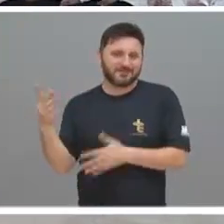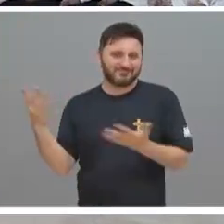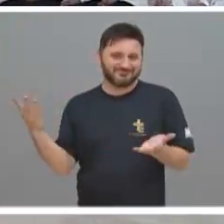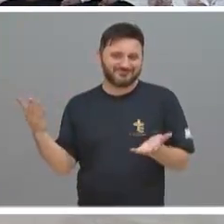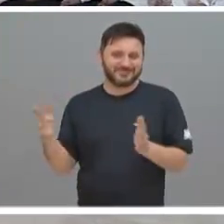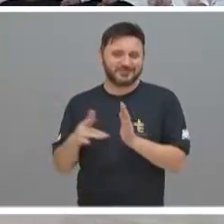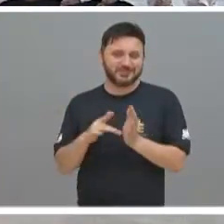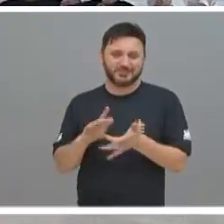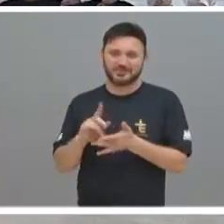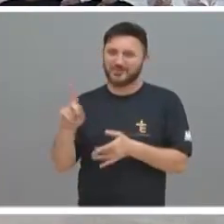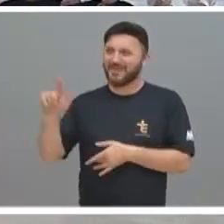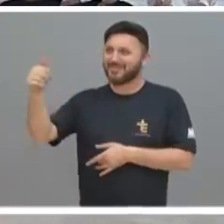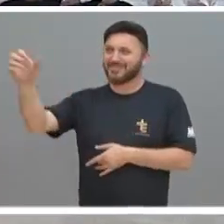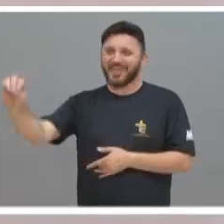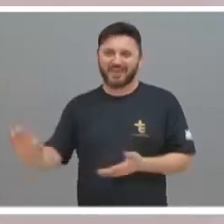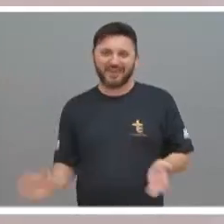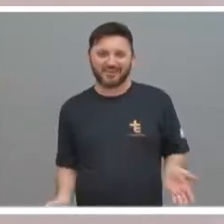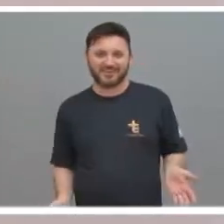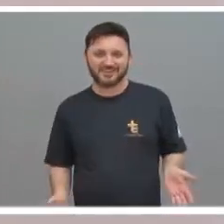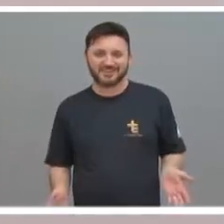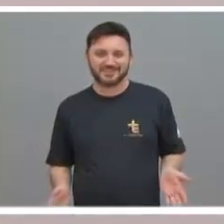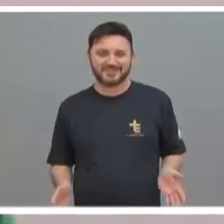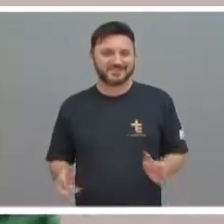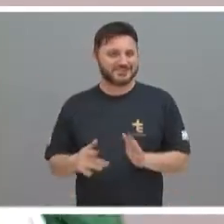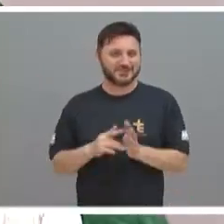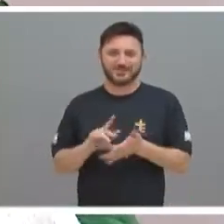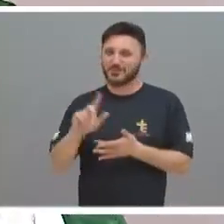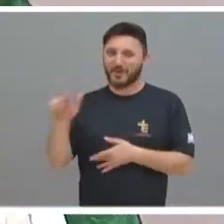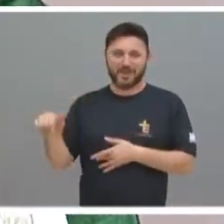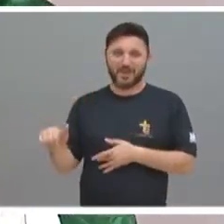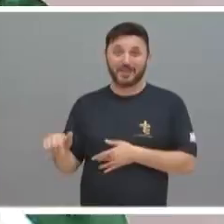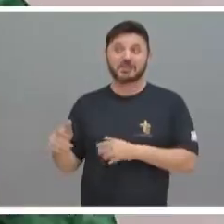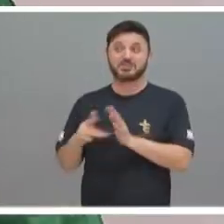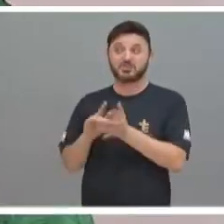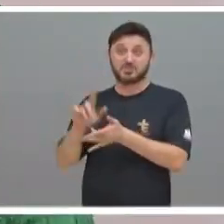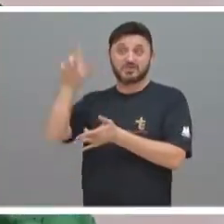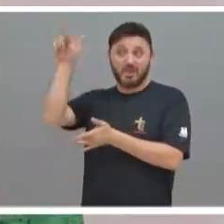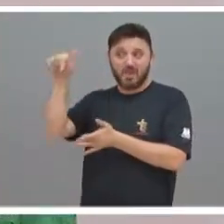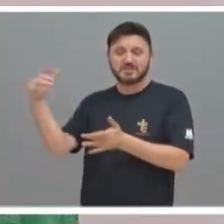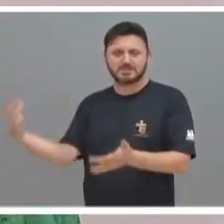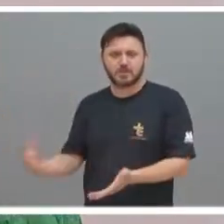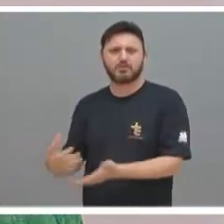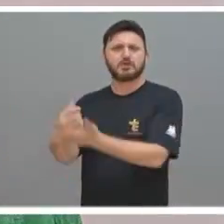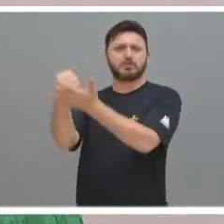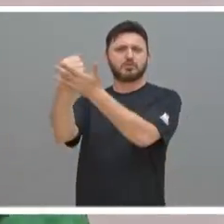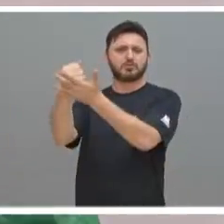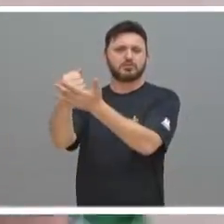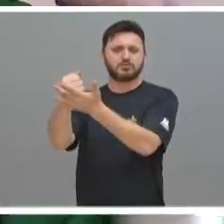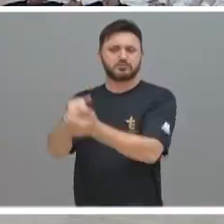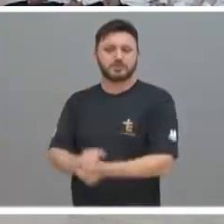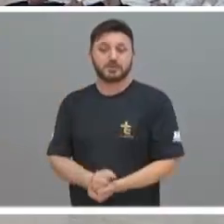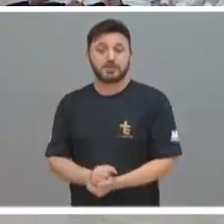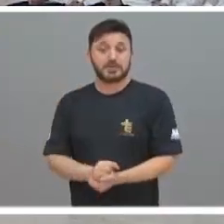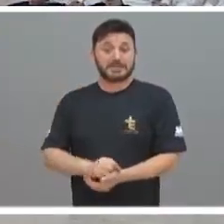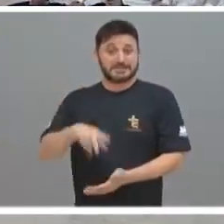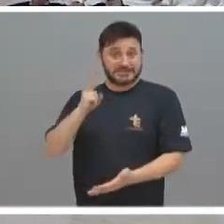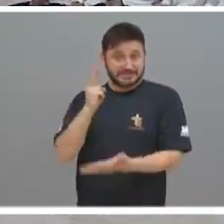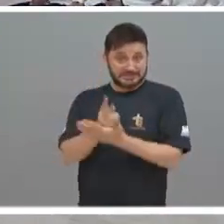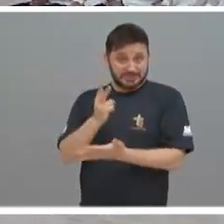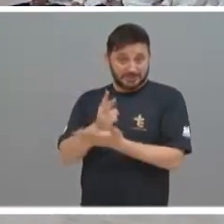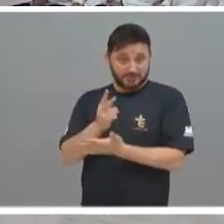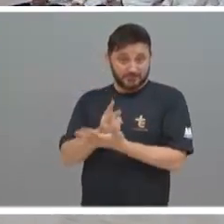Jesus não é 10, Ele é o Salvador, E sendo